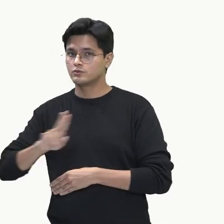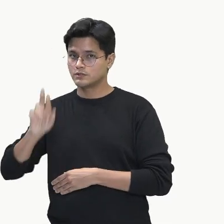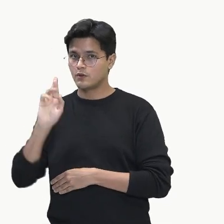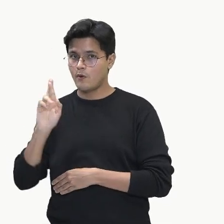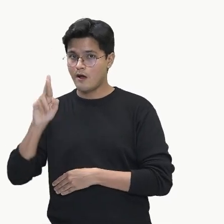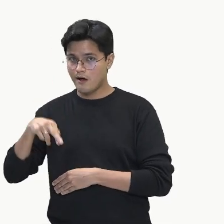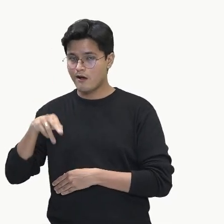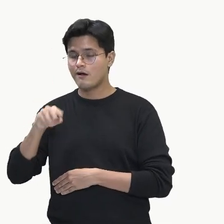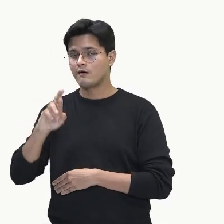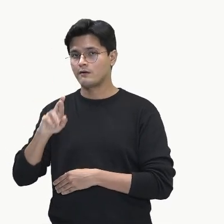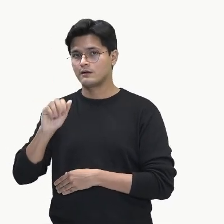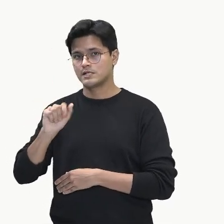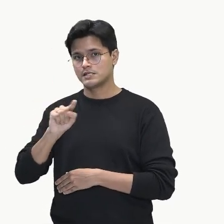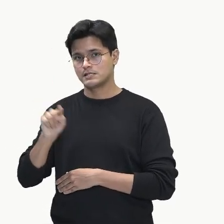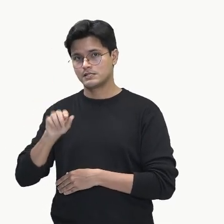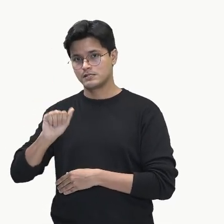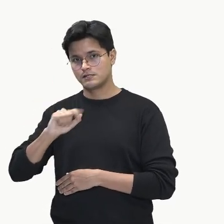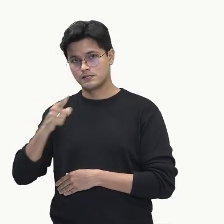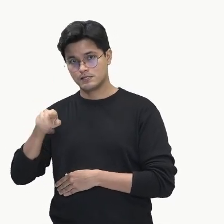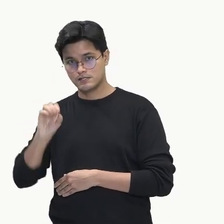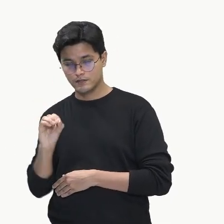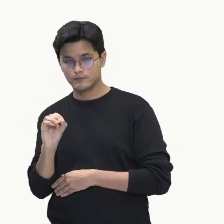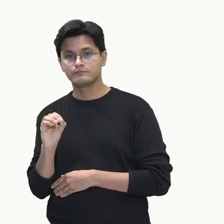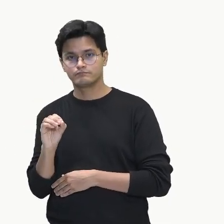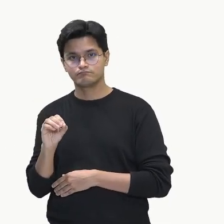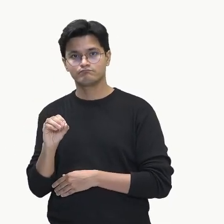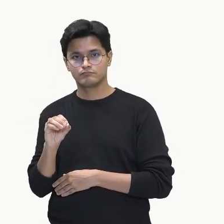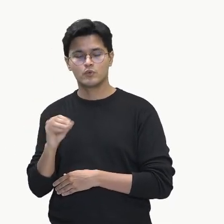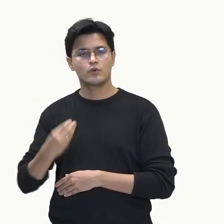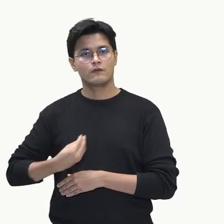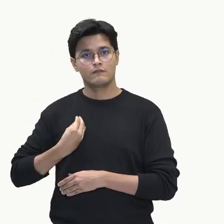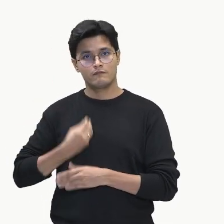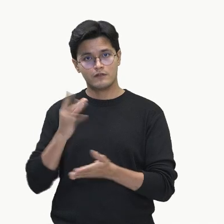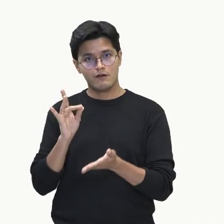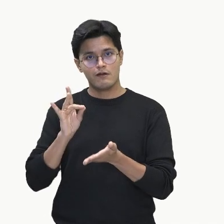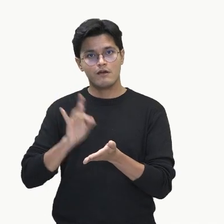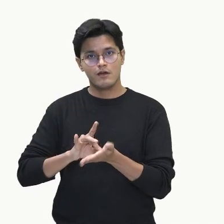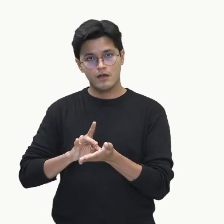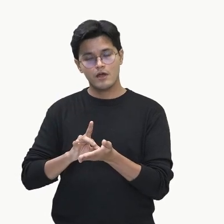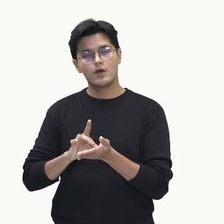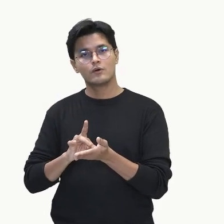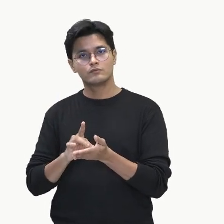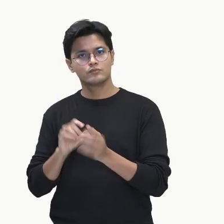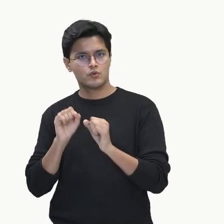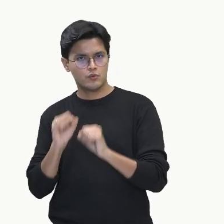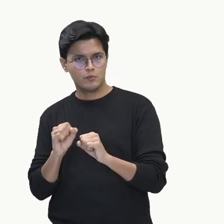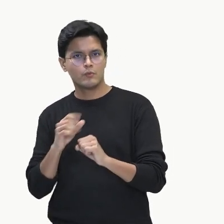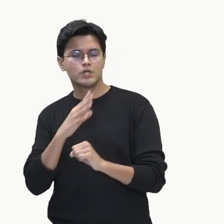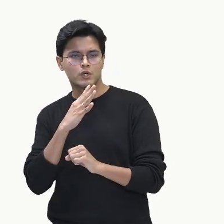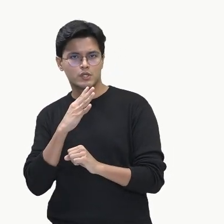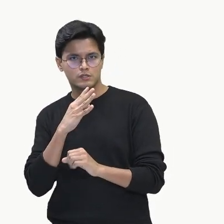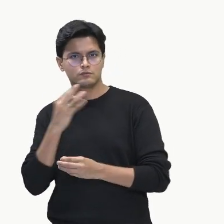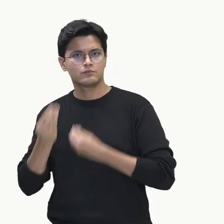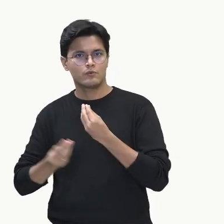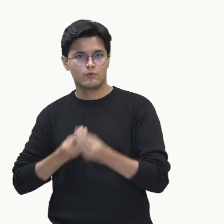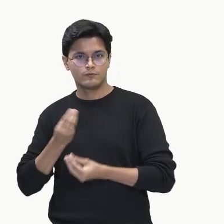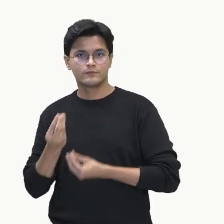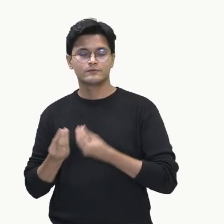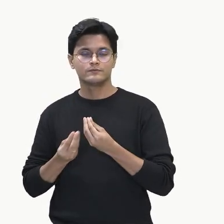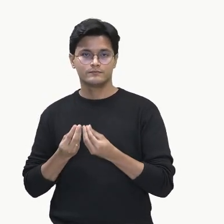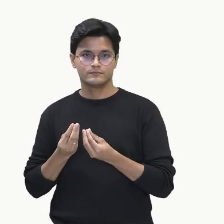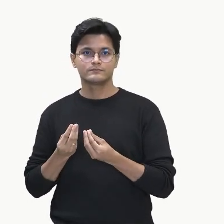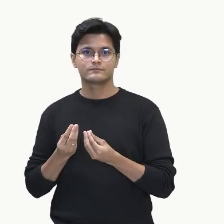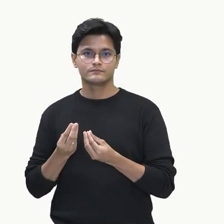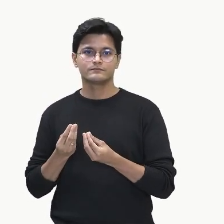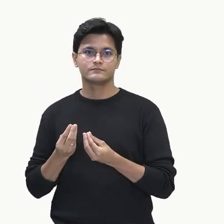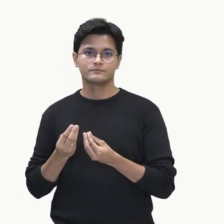de todo conhecimento é a razão. A realidade somente pode ser conhecida